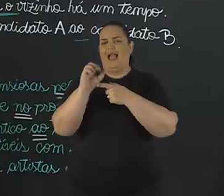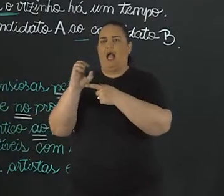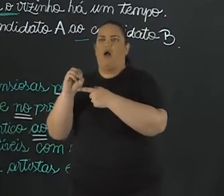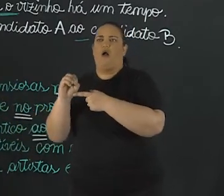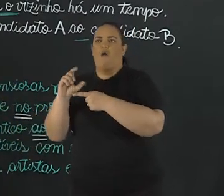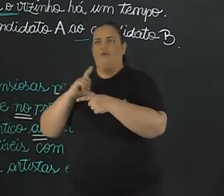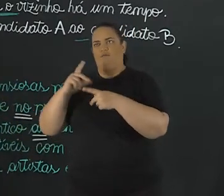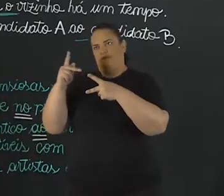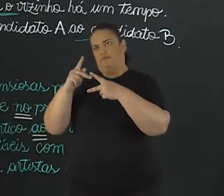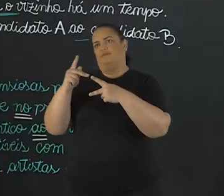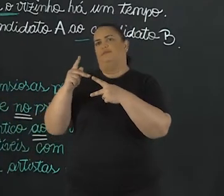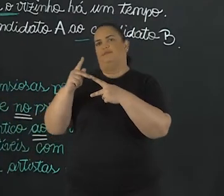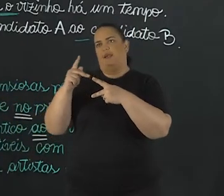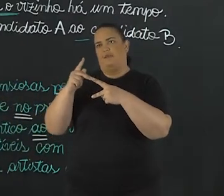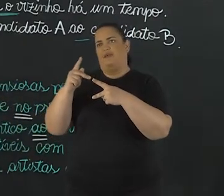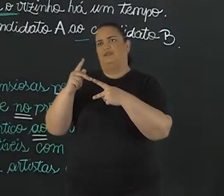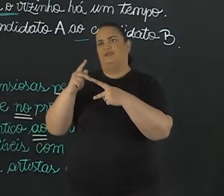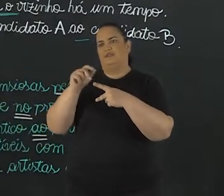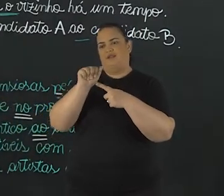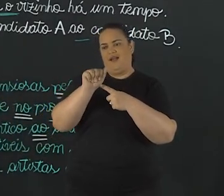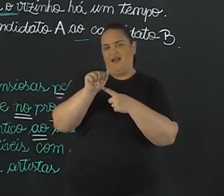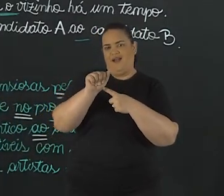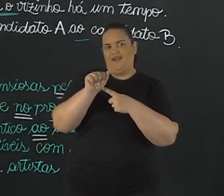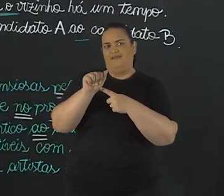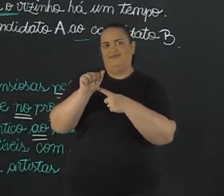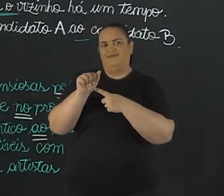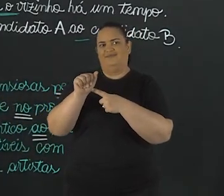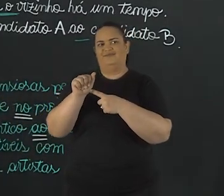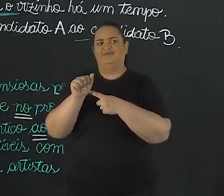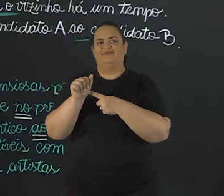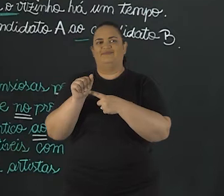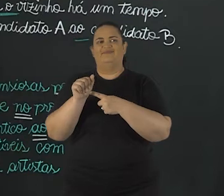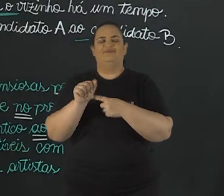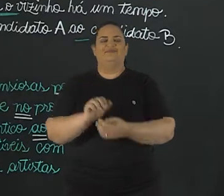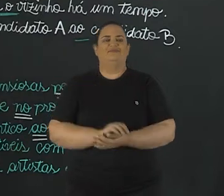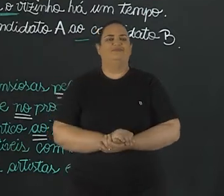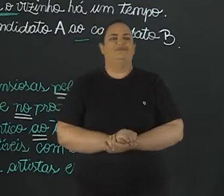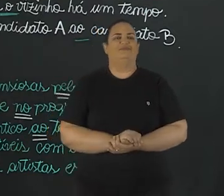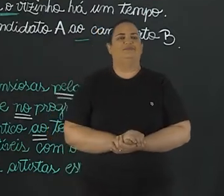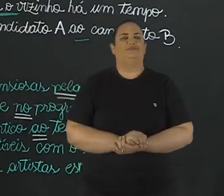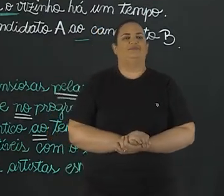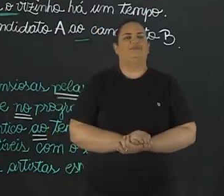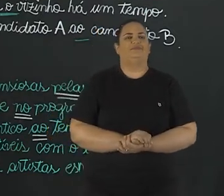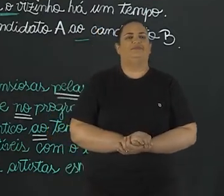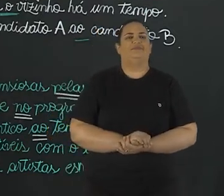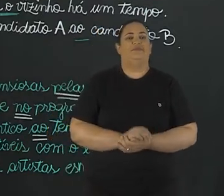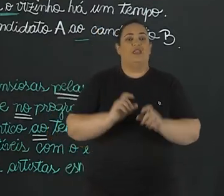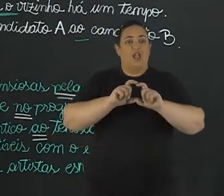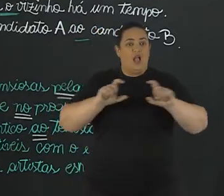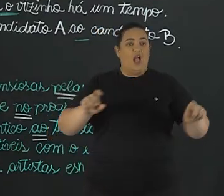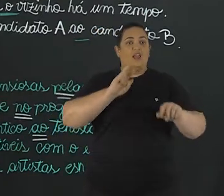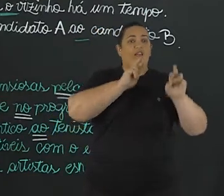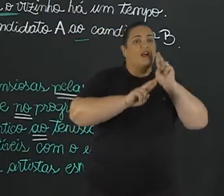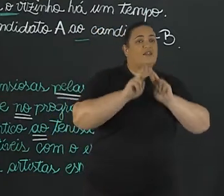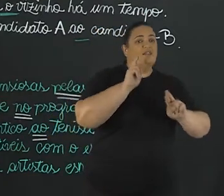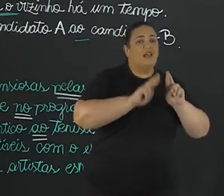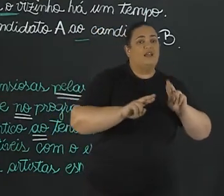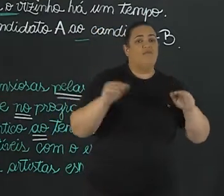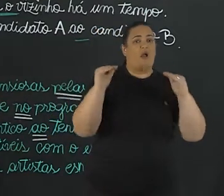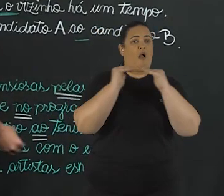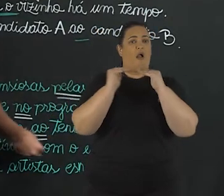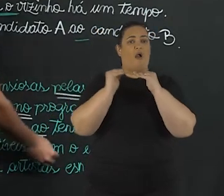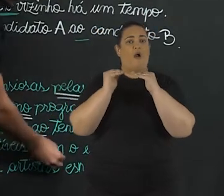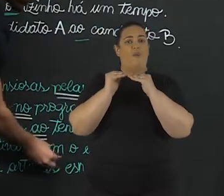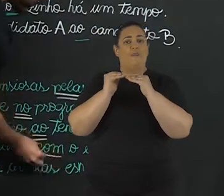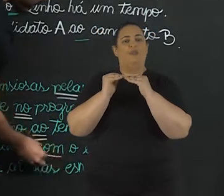combinada com o artigo o, por conta de se tratar de um substantivo masculino tenista. As respostas eram compatíveis